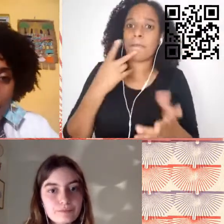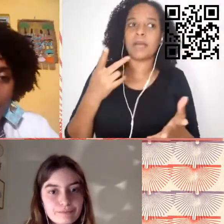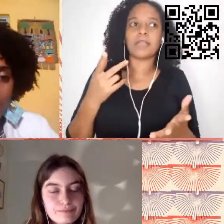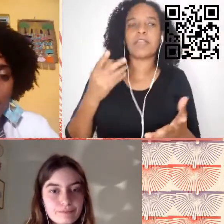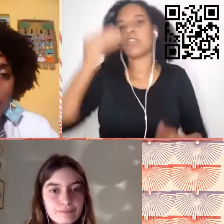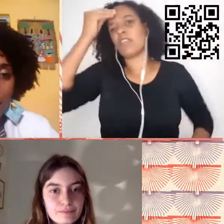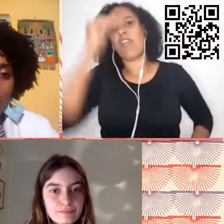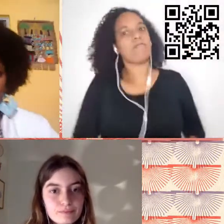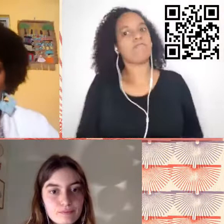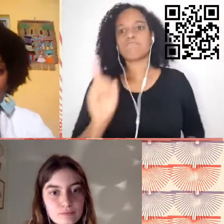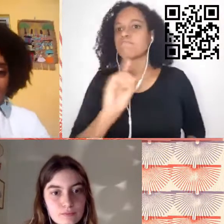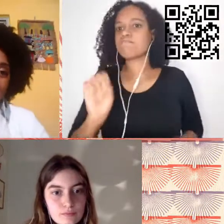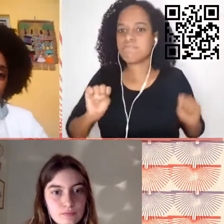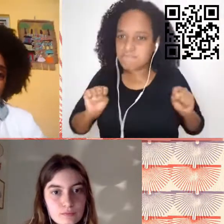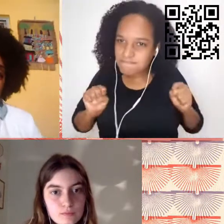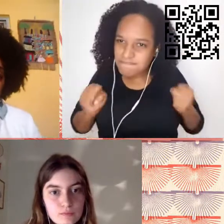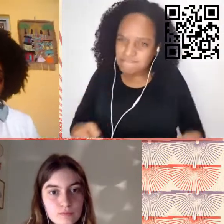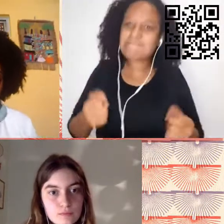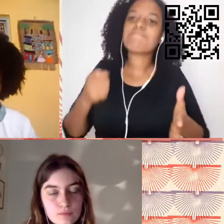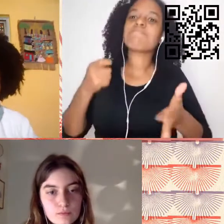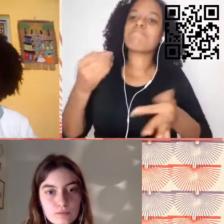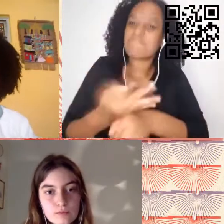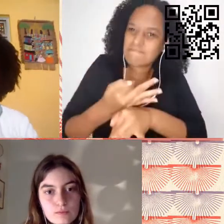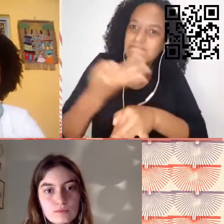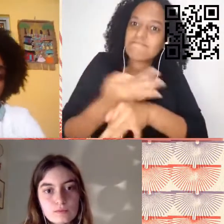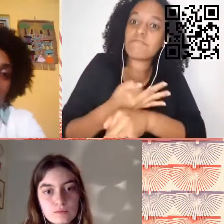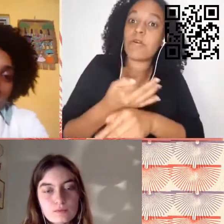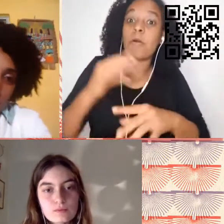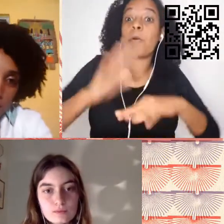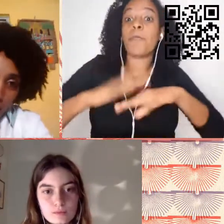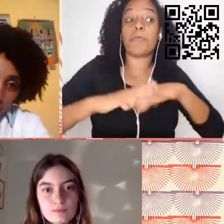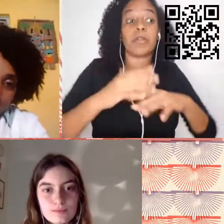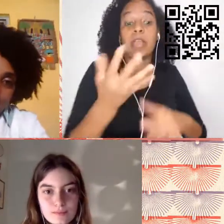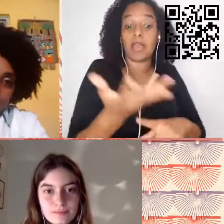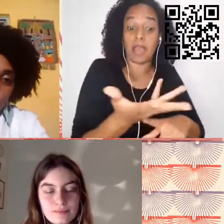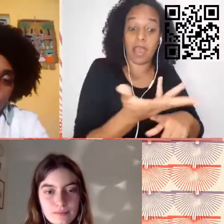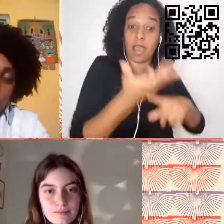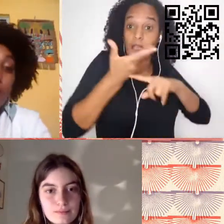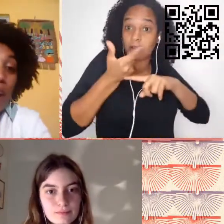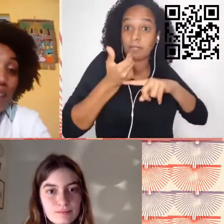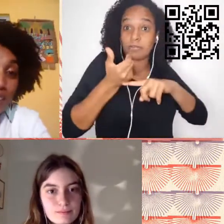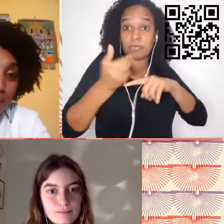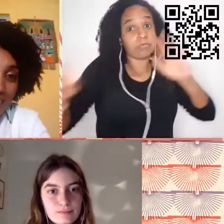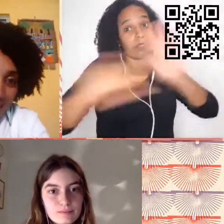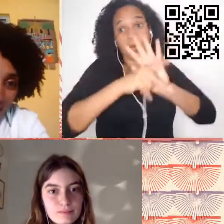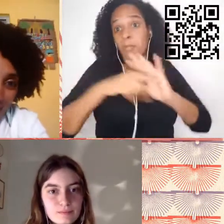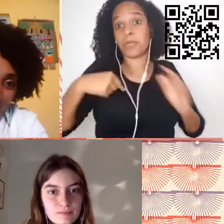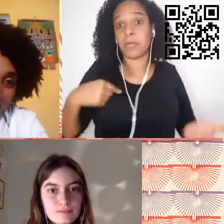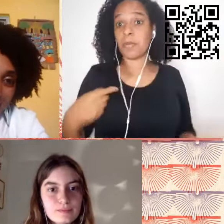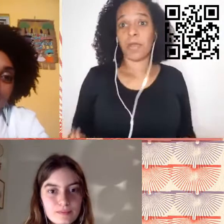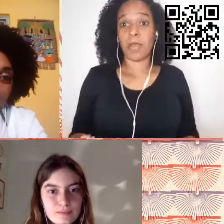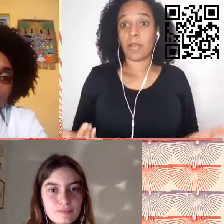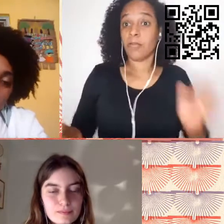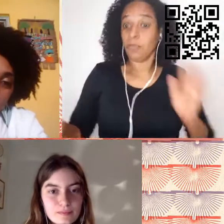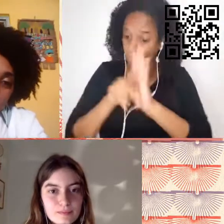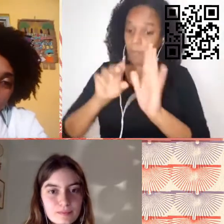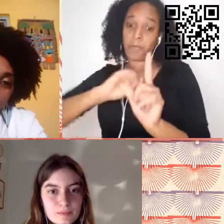porque as competências da arte nos pertencem também, né? A gente faz parte da sociedade.